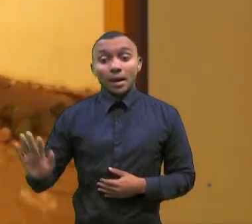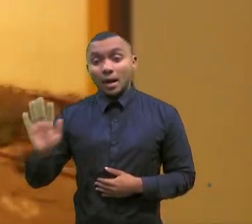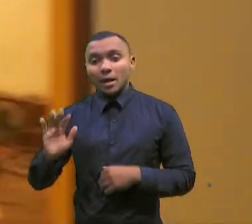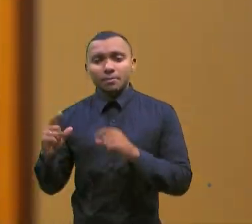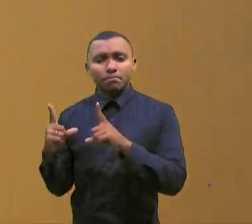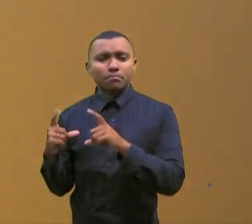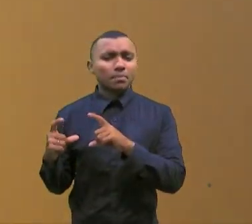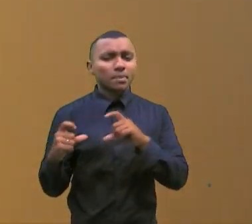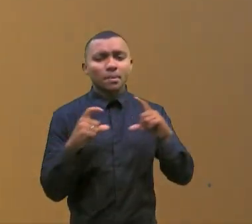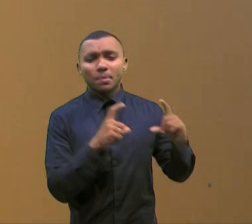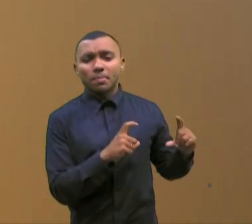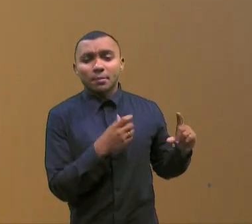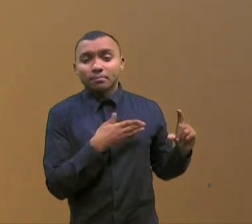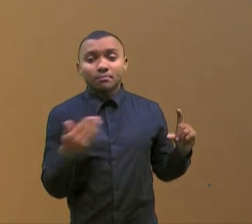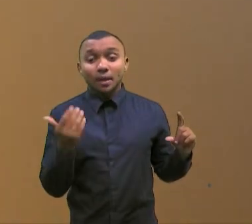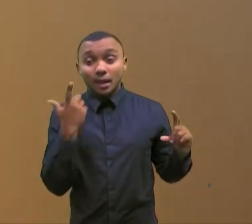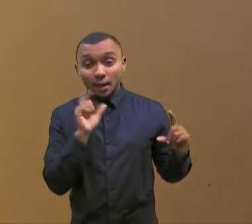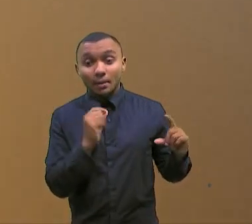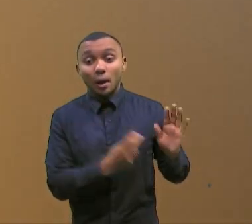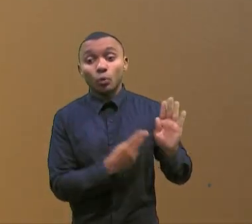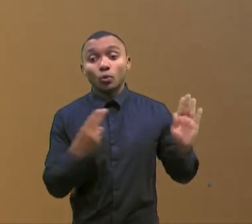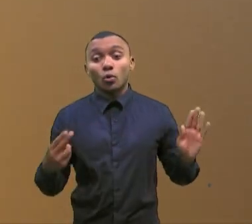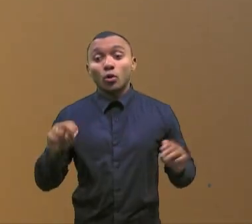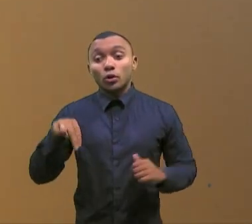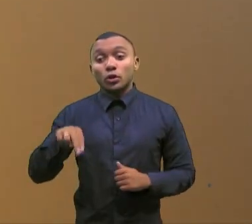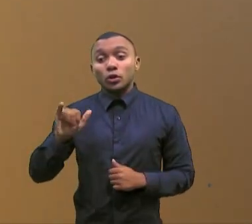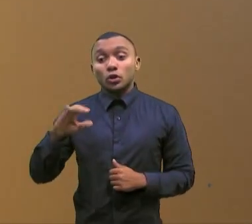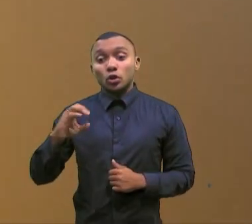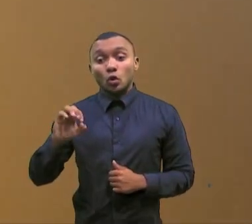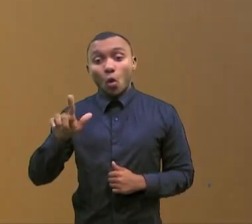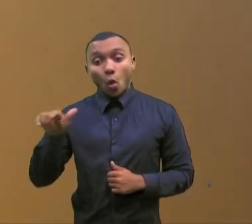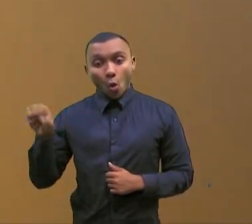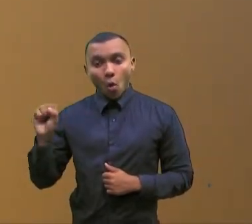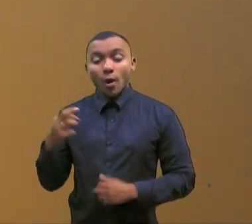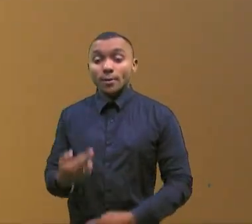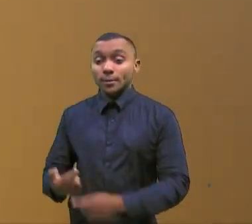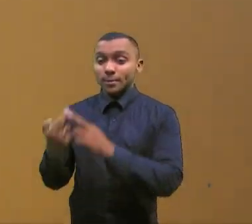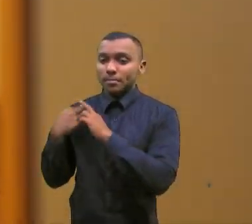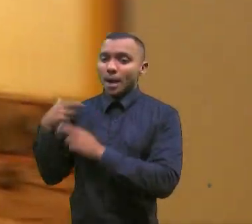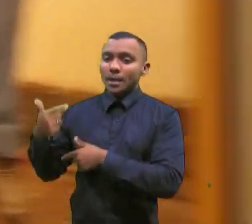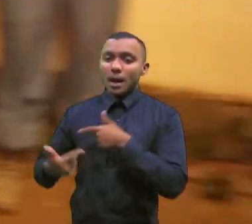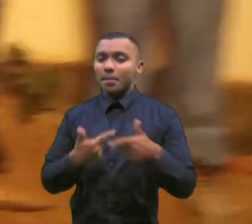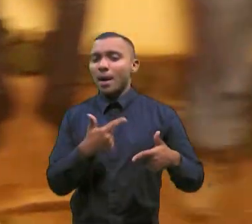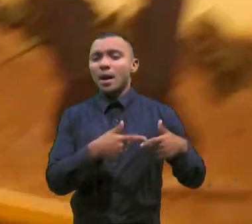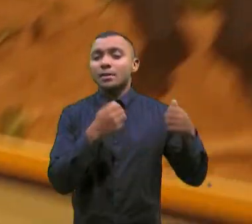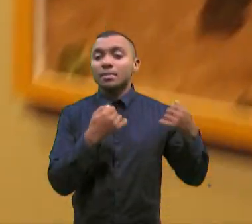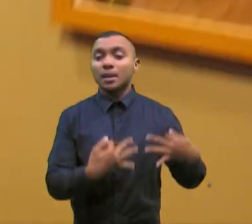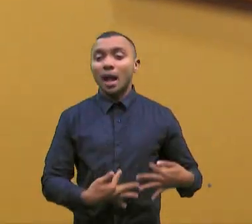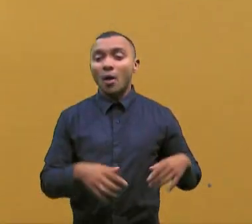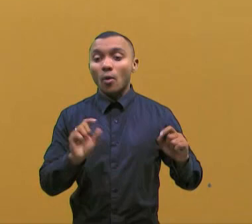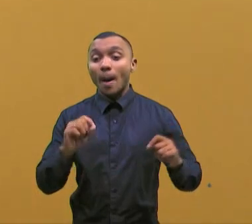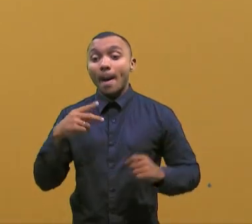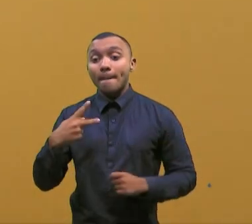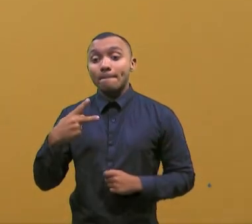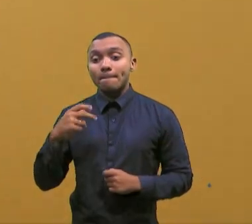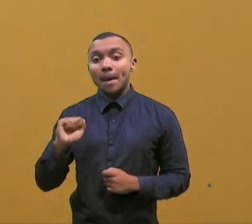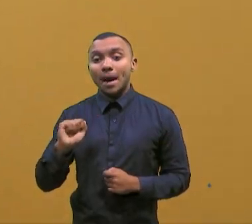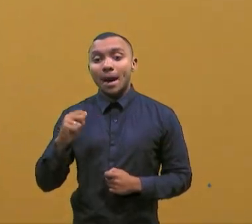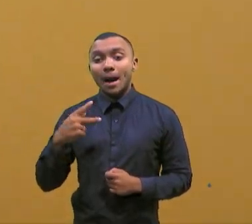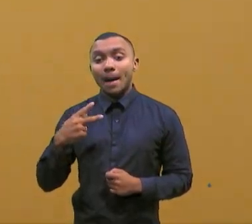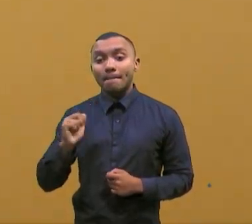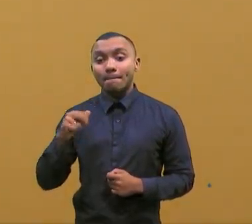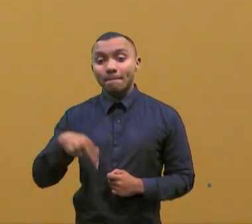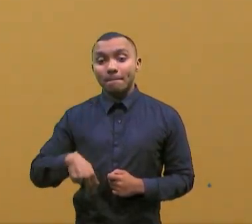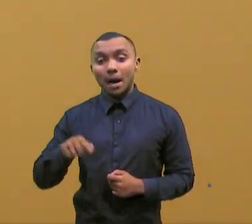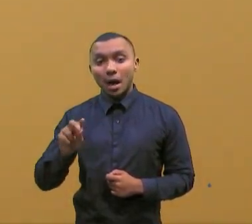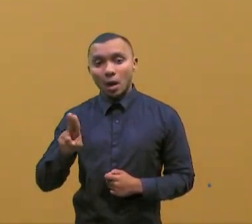aqui, é do Nicolas Gondim. Ele faz um trabalho sobre Papangu, que é uma tradição também aqui do